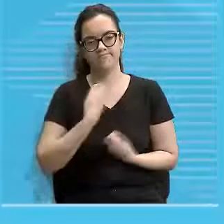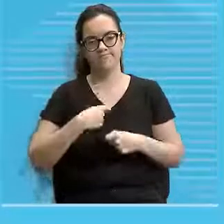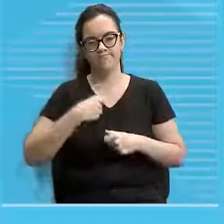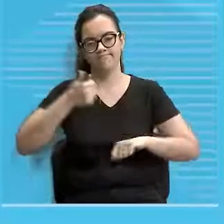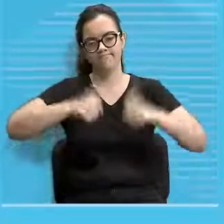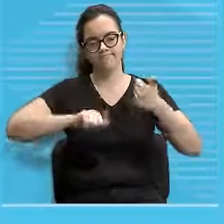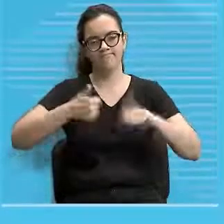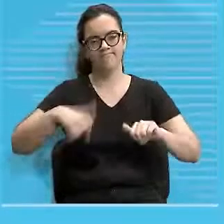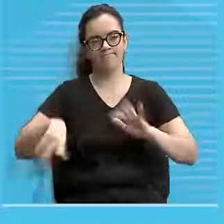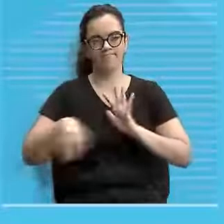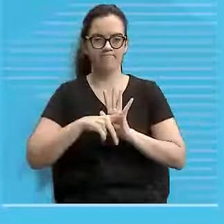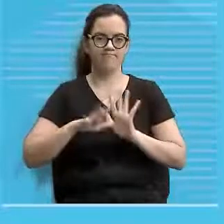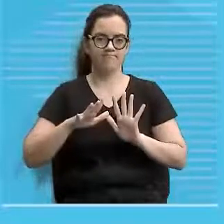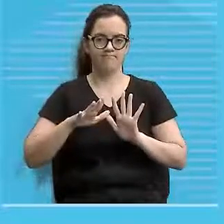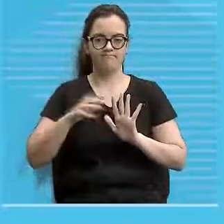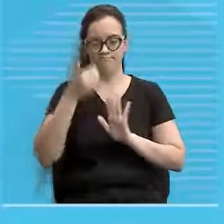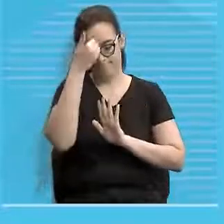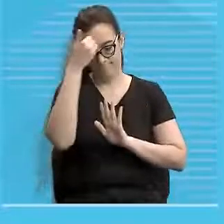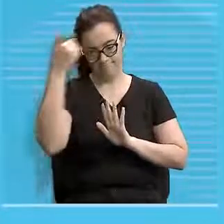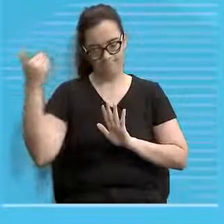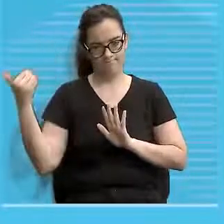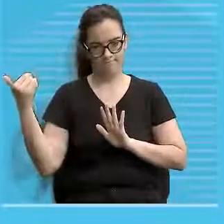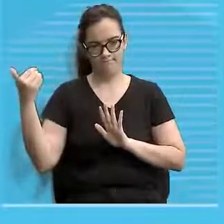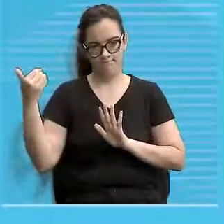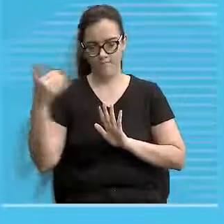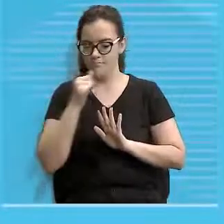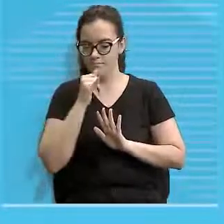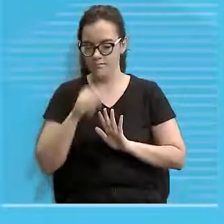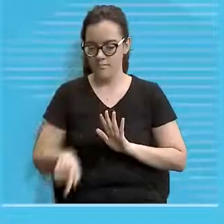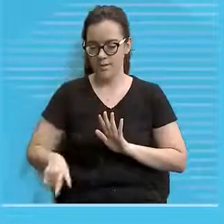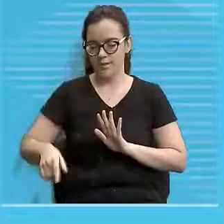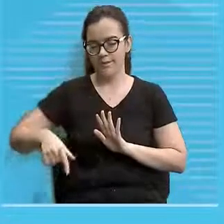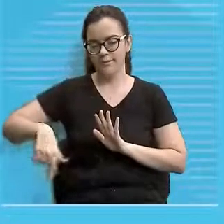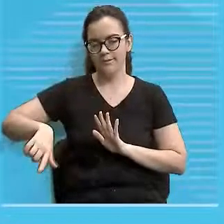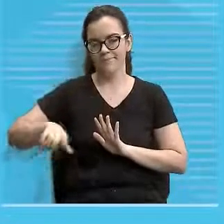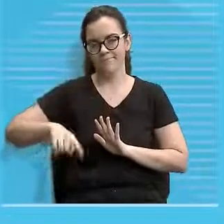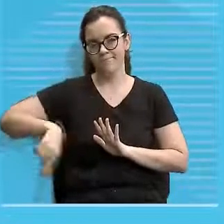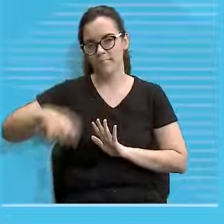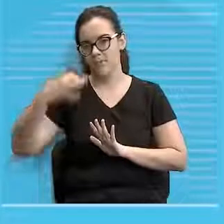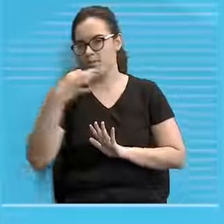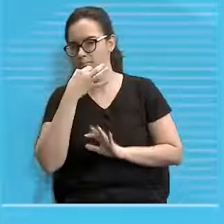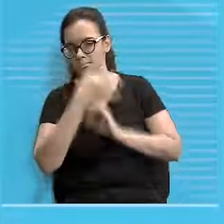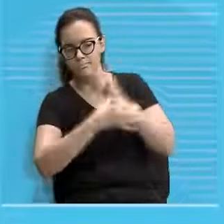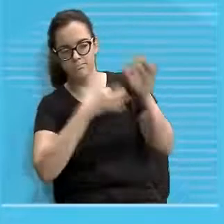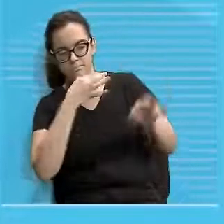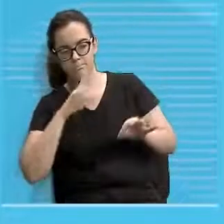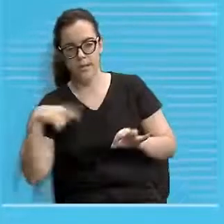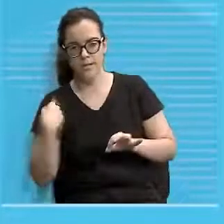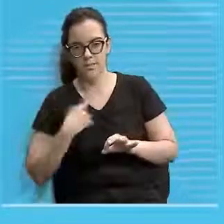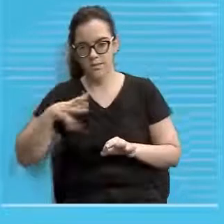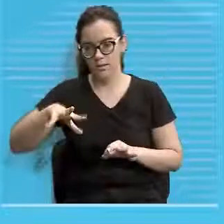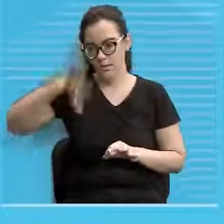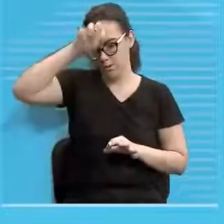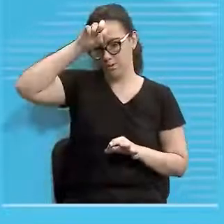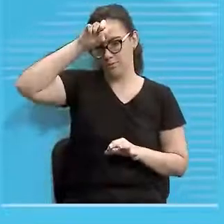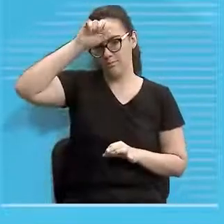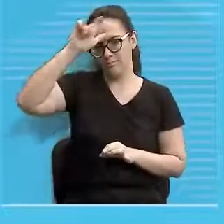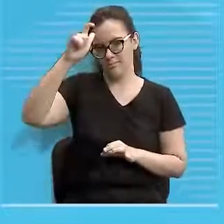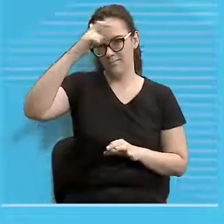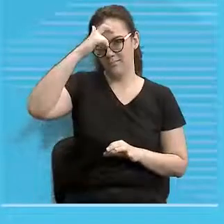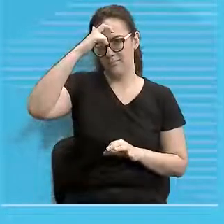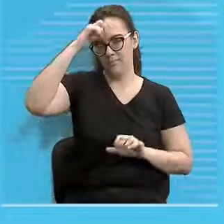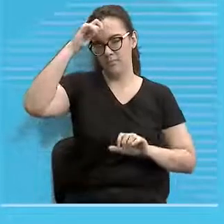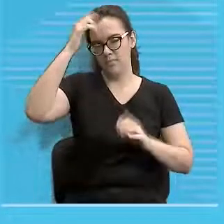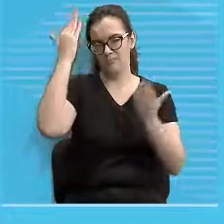que vai ser importante, né? Porque muitas vezes a opinião do outro acaba impactando de uma